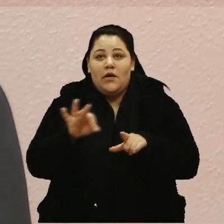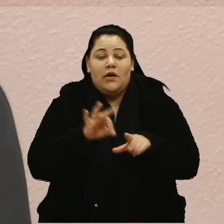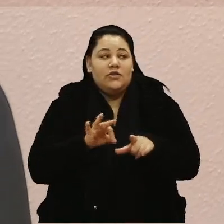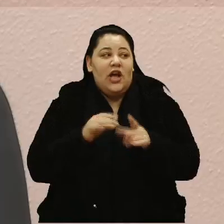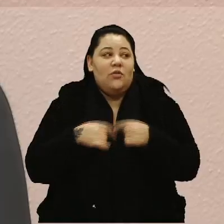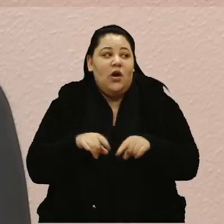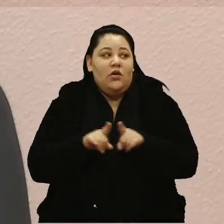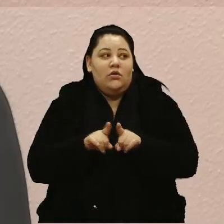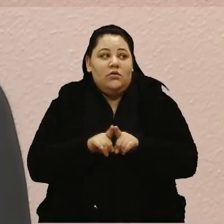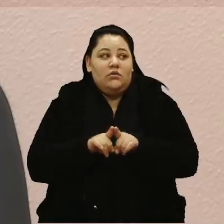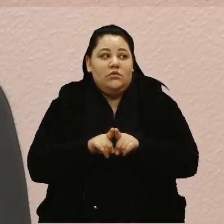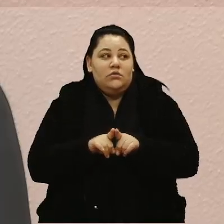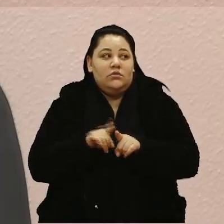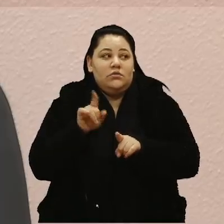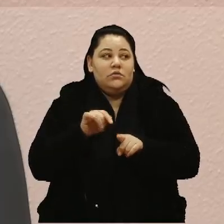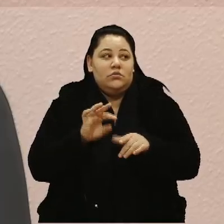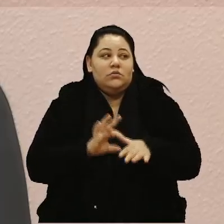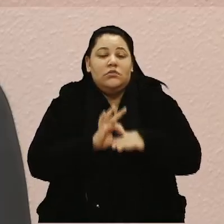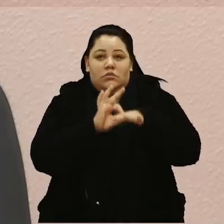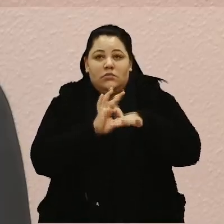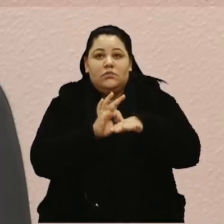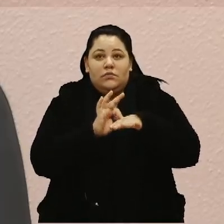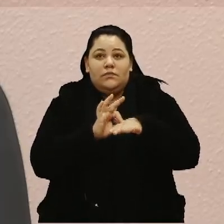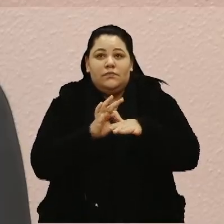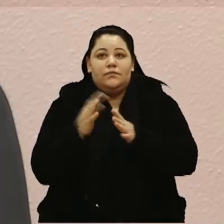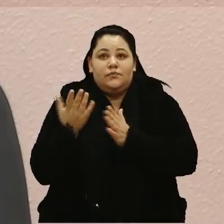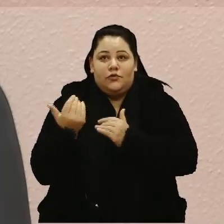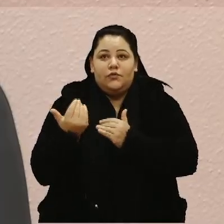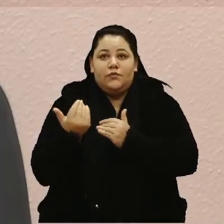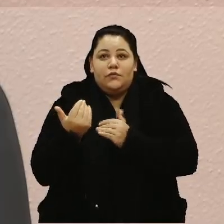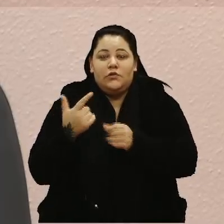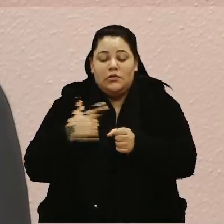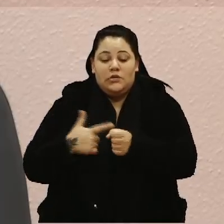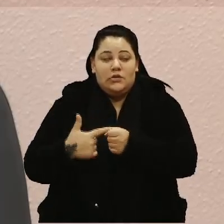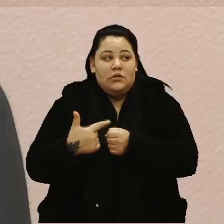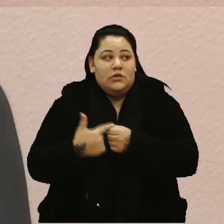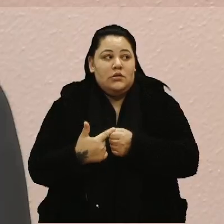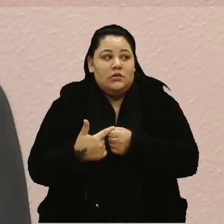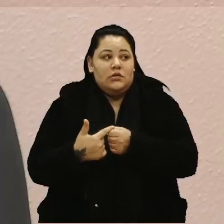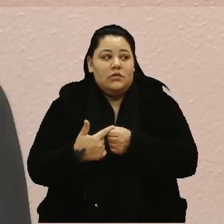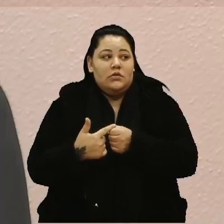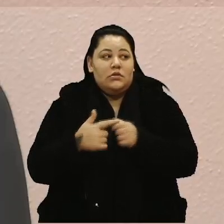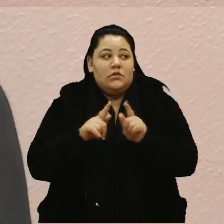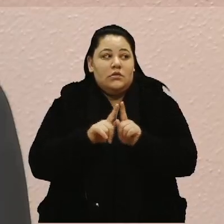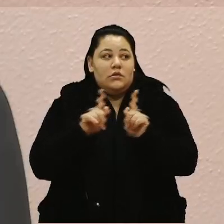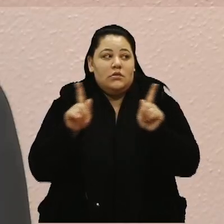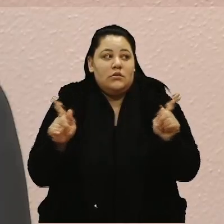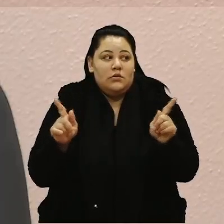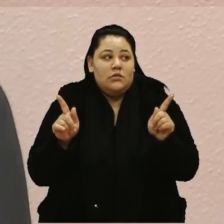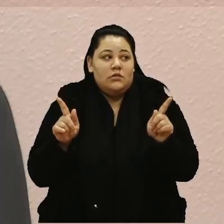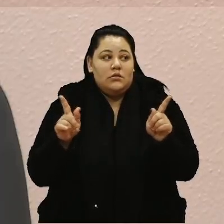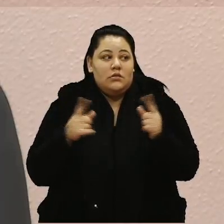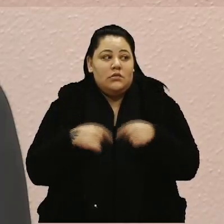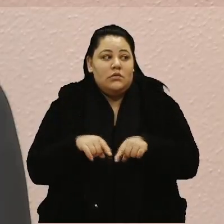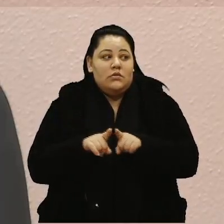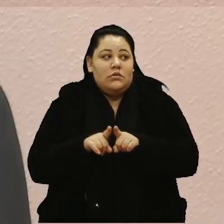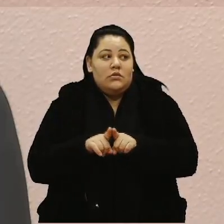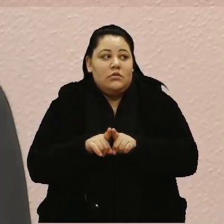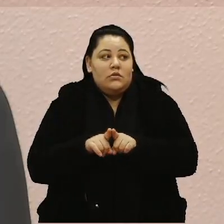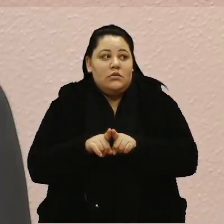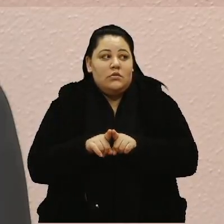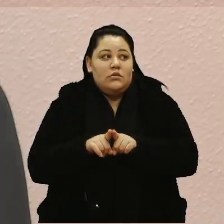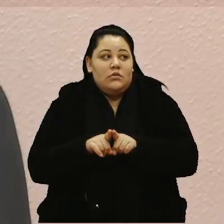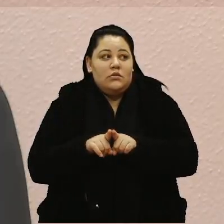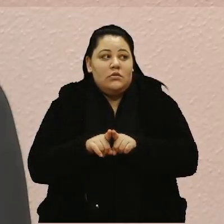e agora será uma liderança jovem da cidade de Gramado, que tomará a frente da Central de Trabalhadores e Trabalhadoras do Brasil. Foi um